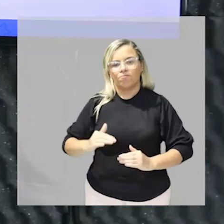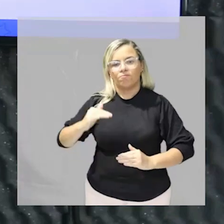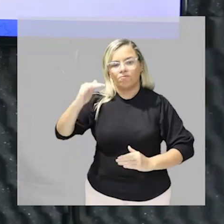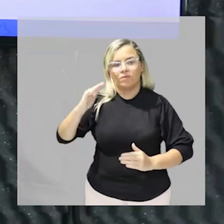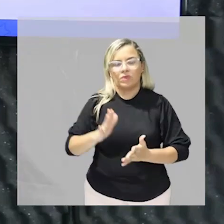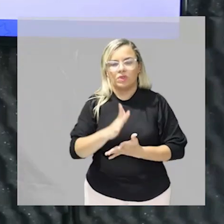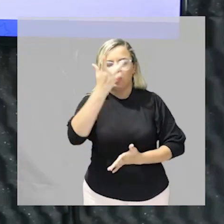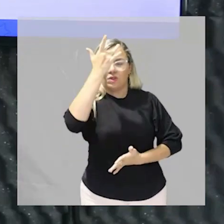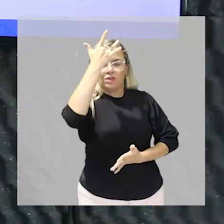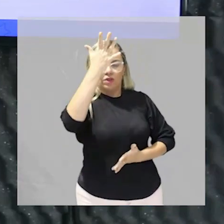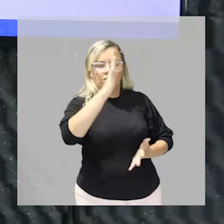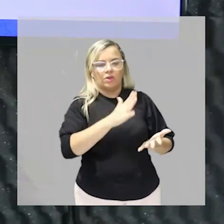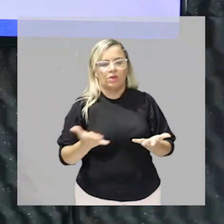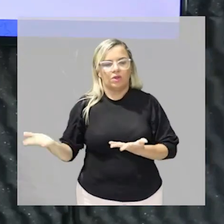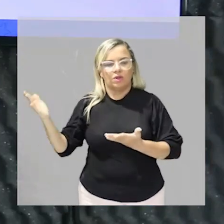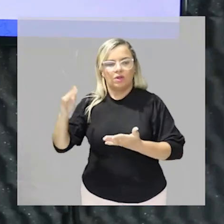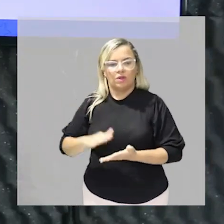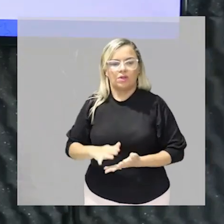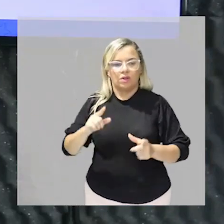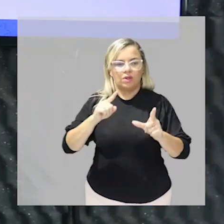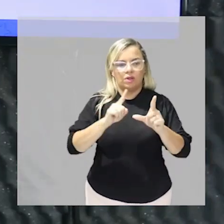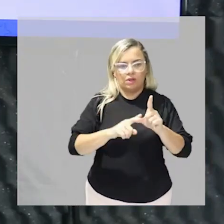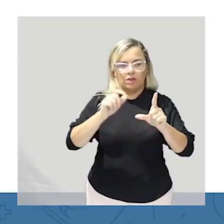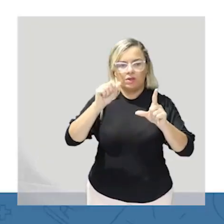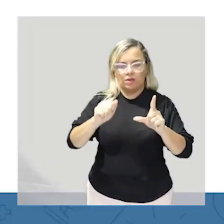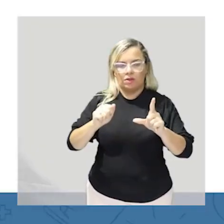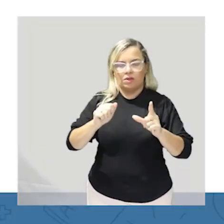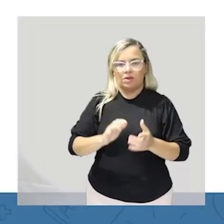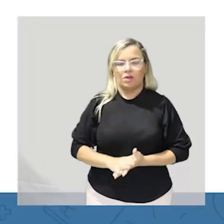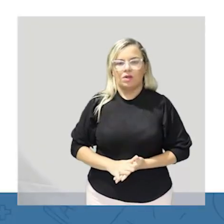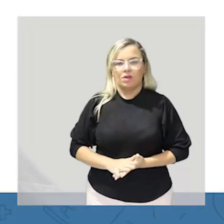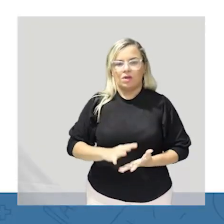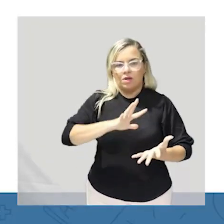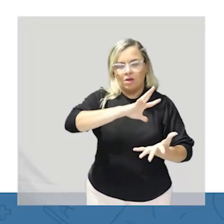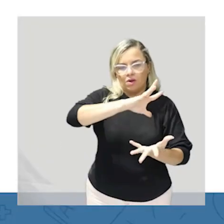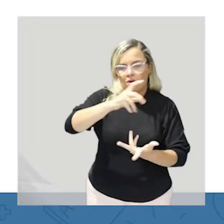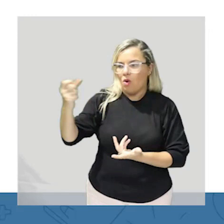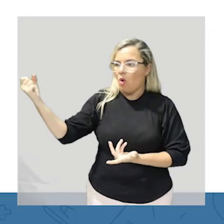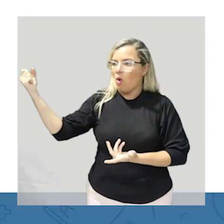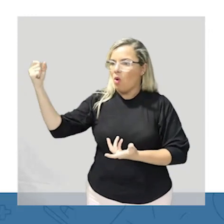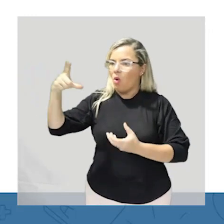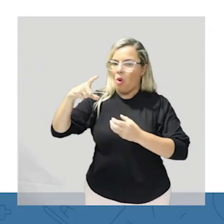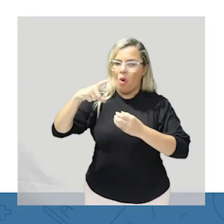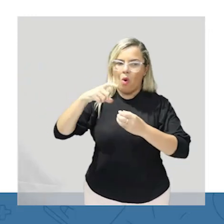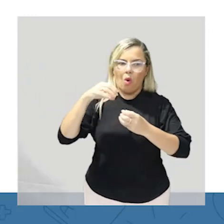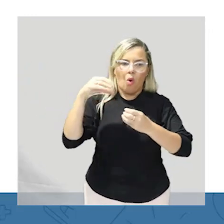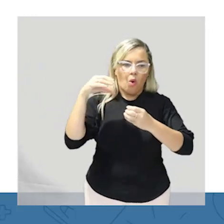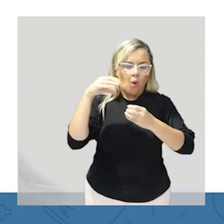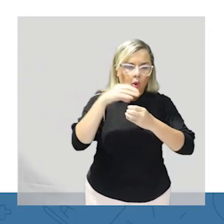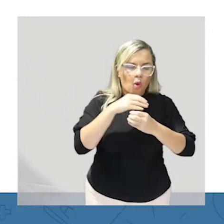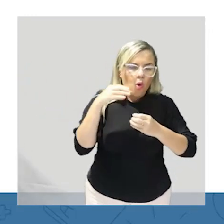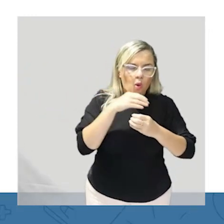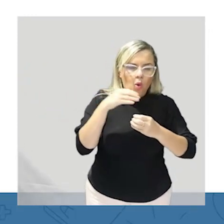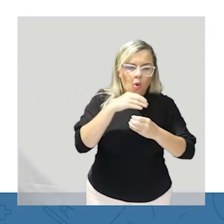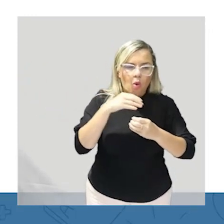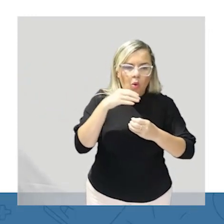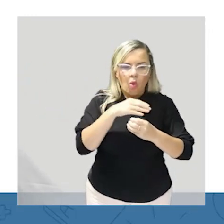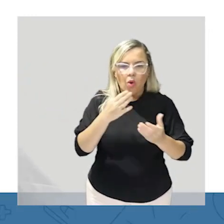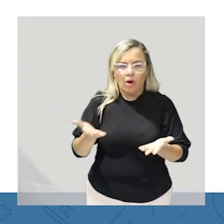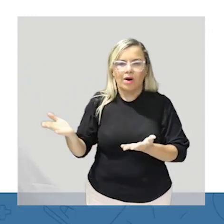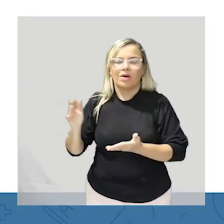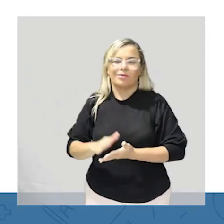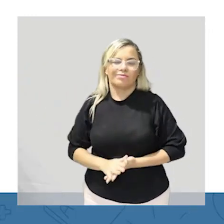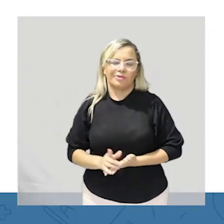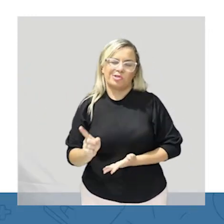é fácil, nós estamos falando do efeito estufa, tá certo? Gabarito é a letra A. Mas tu poderia ver que tu nem precisaria ler o